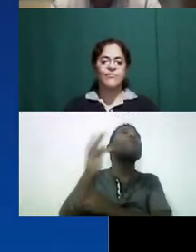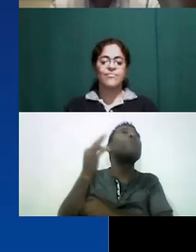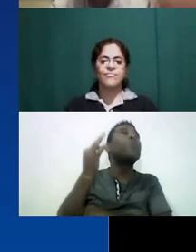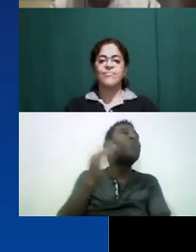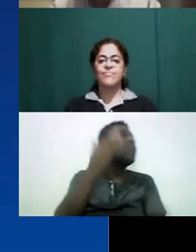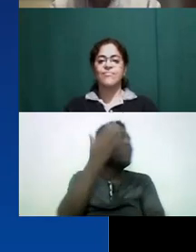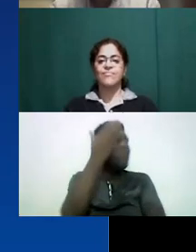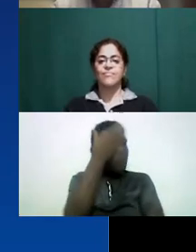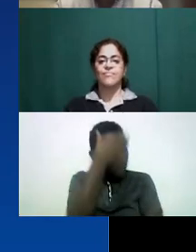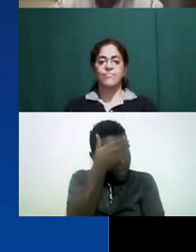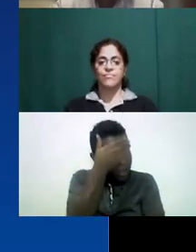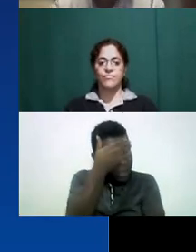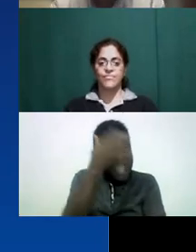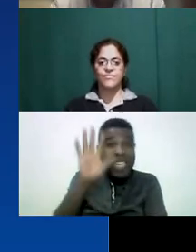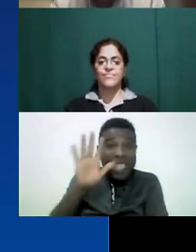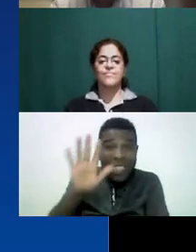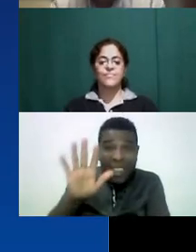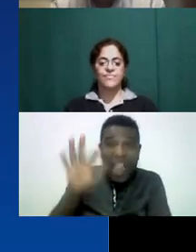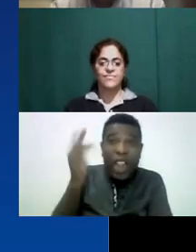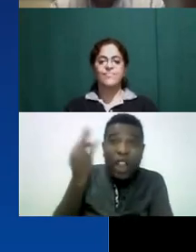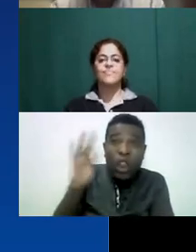dor, tipo uma enxaqueca mesmo.